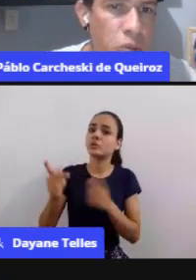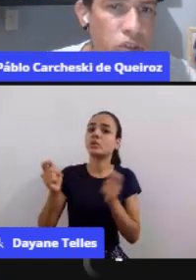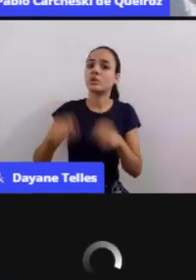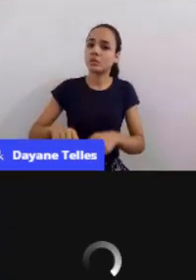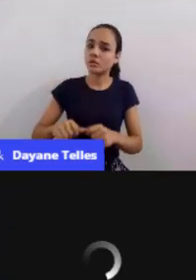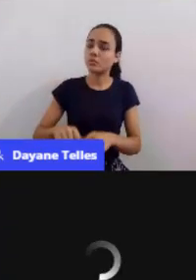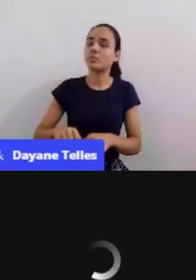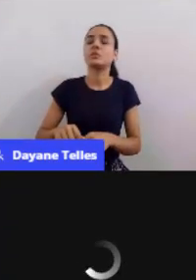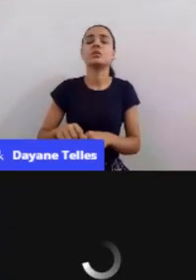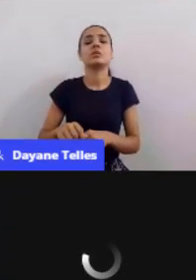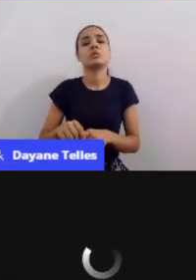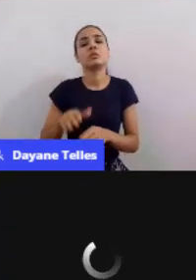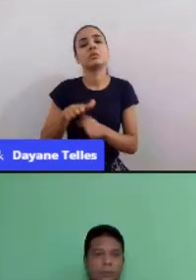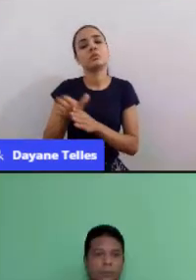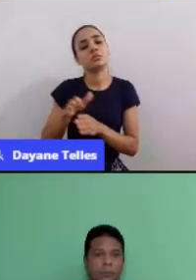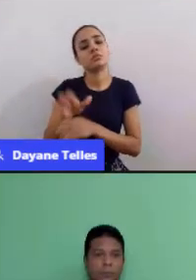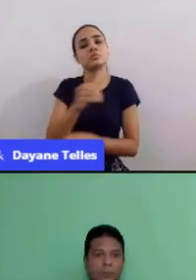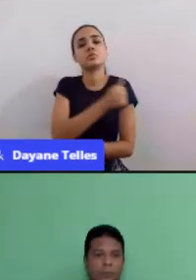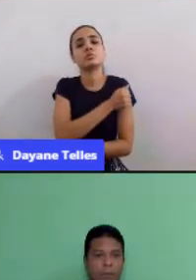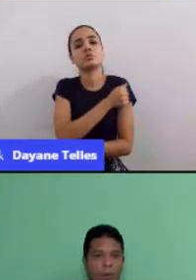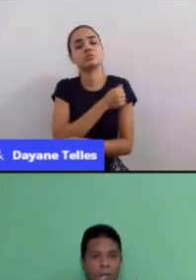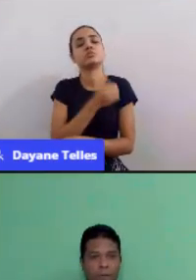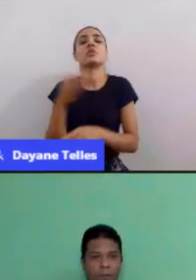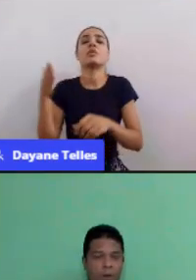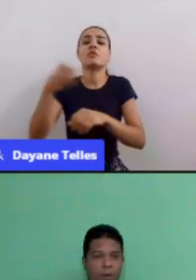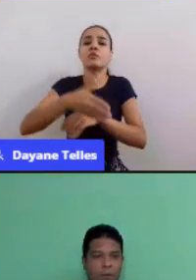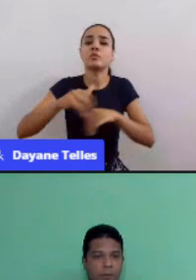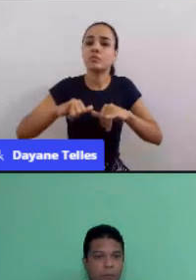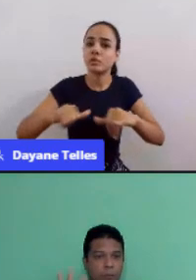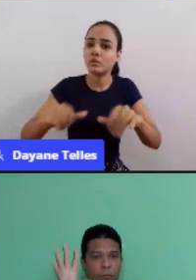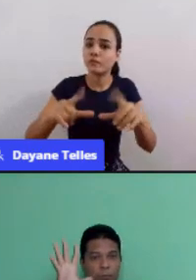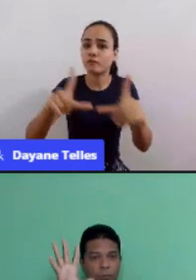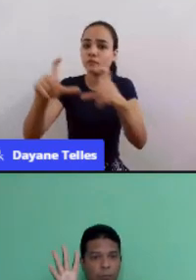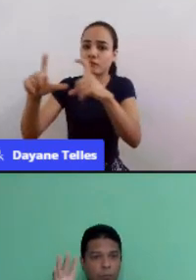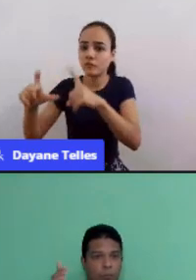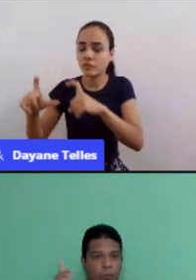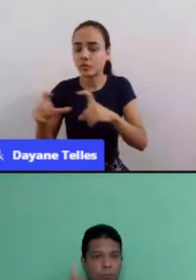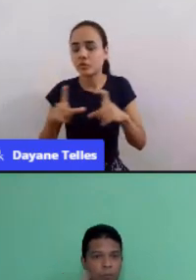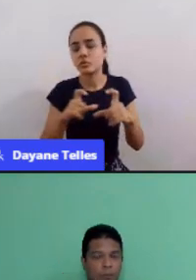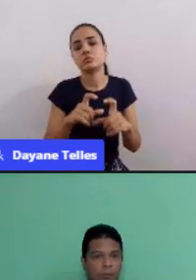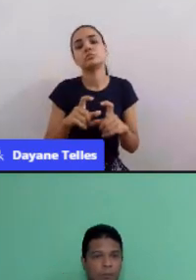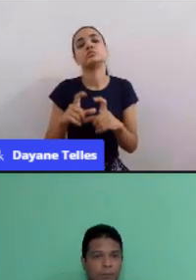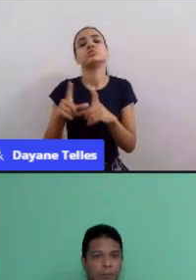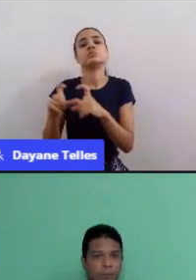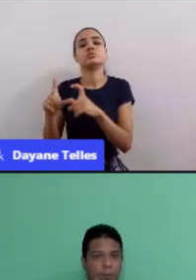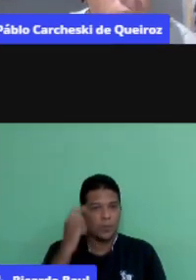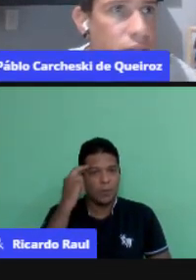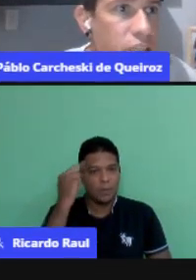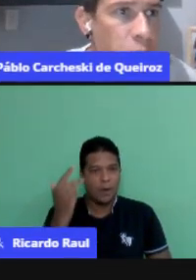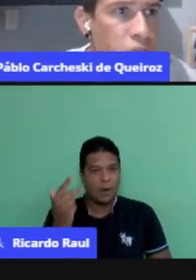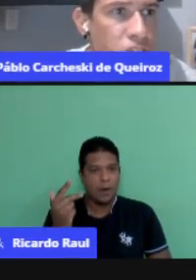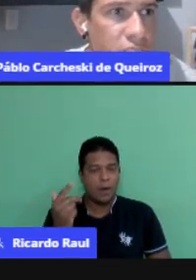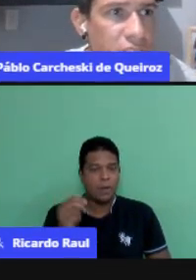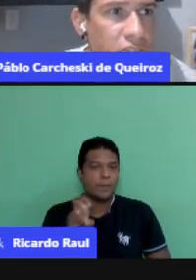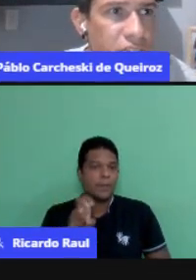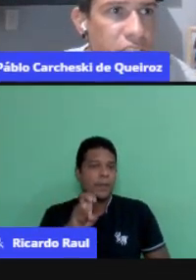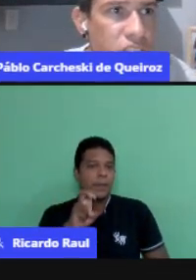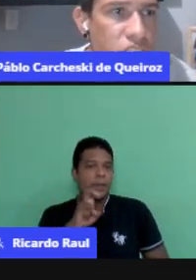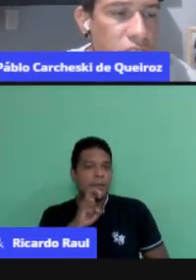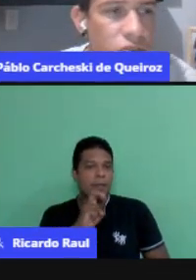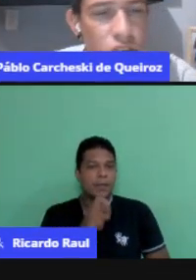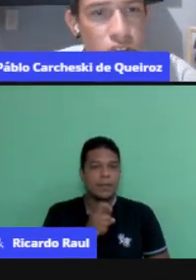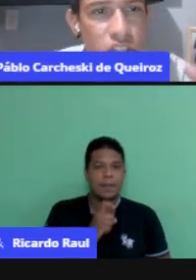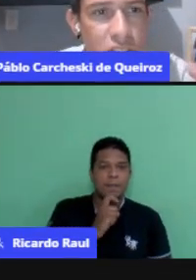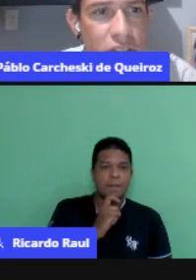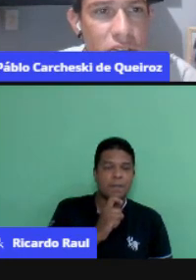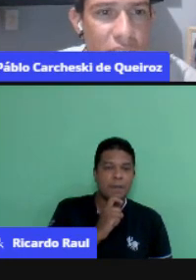foto das promoçõem, né, comparasse se um dia normal, né, a gente tem na Quinta Verde, né, então tem as promoções da Quinta